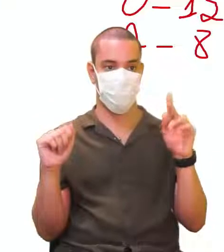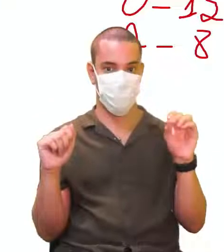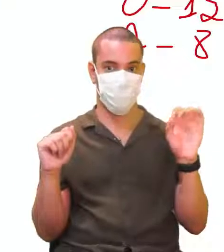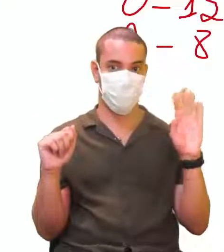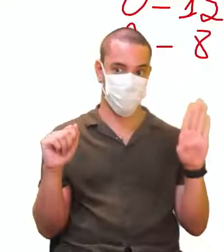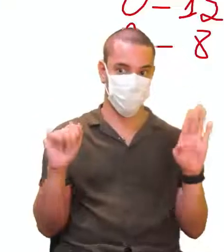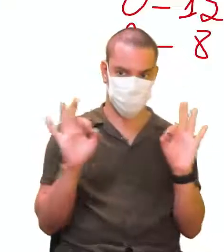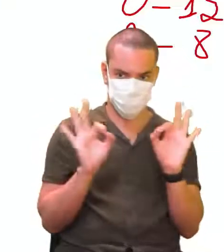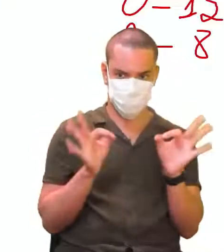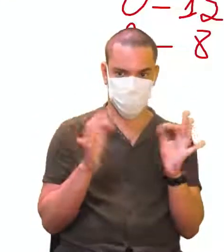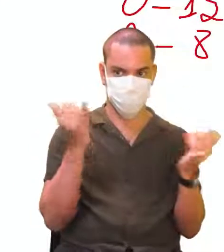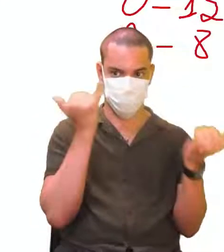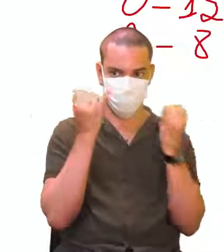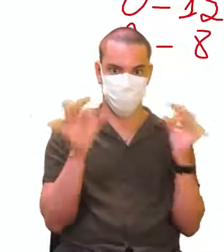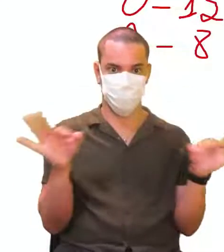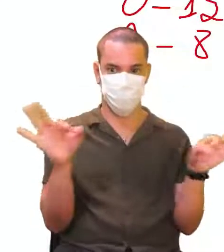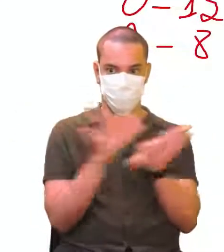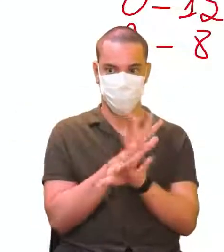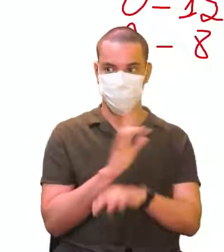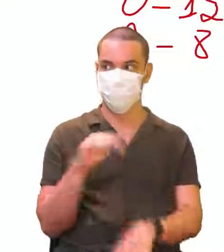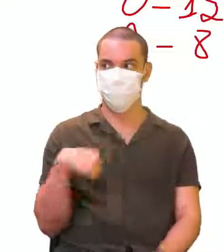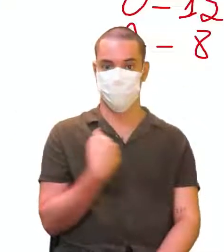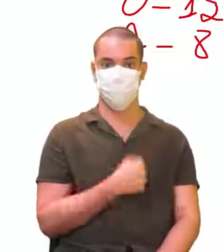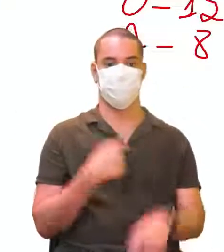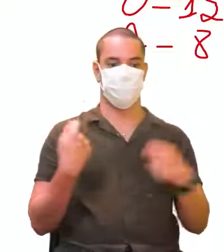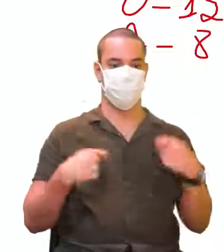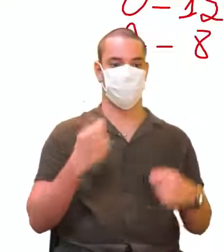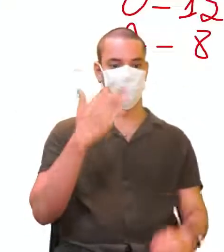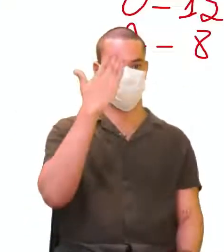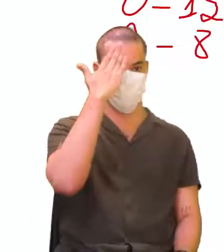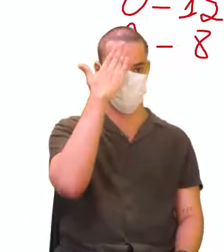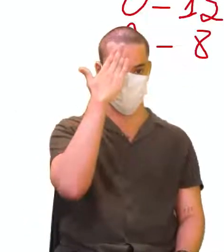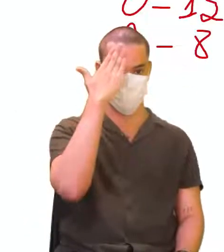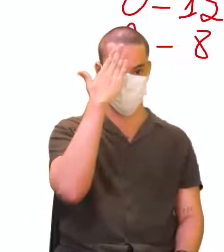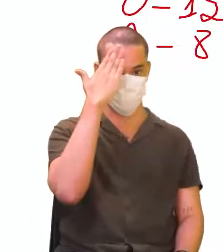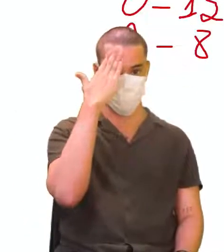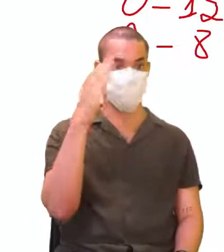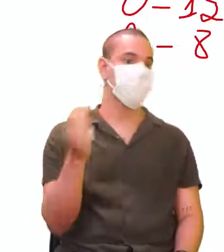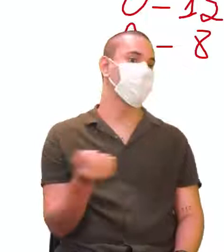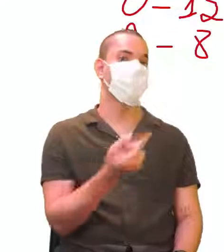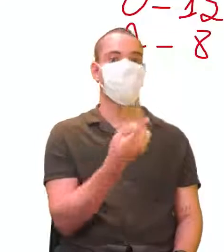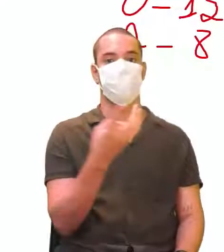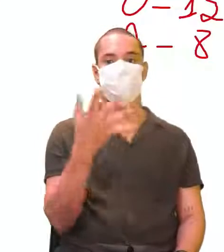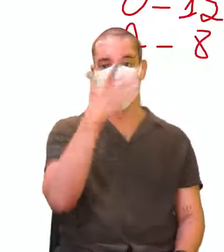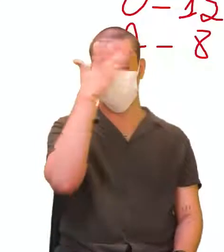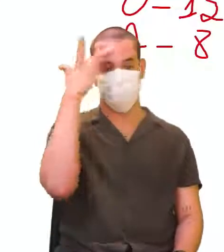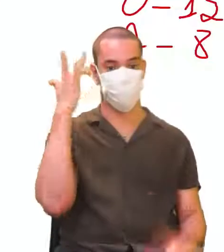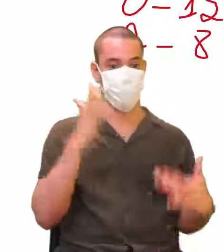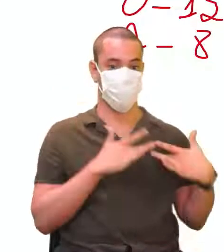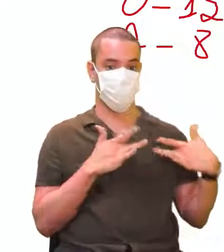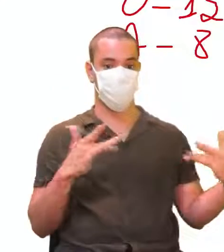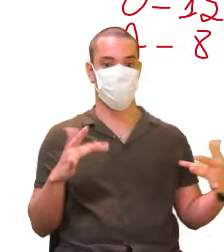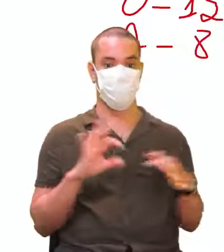Ok? Essa informação preciosa que a gente precisa saber aqui. Quantos doadores estavam